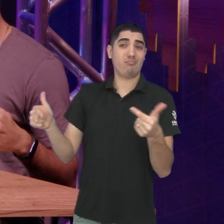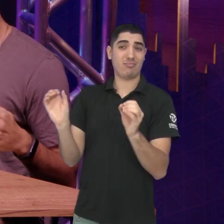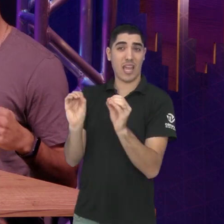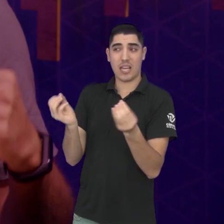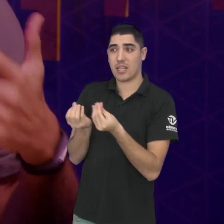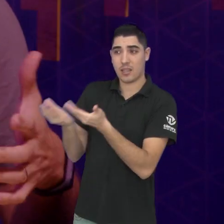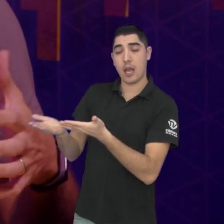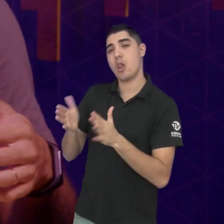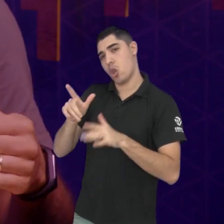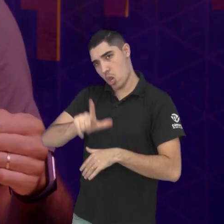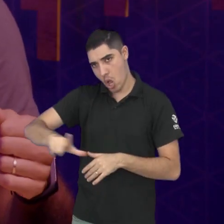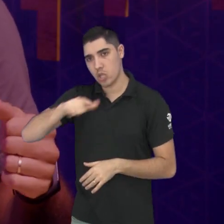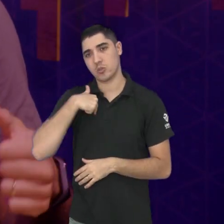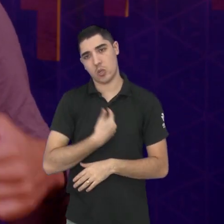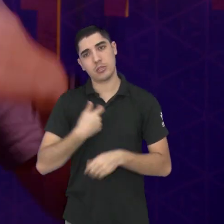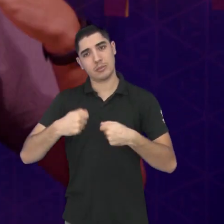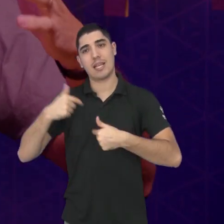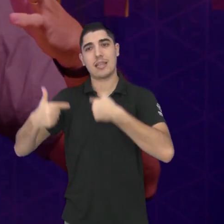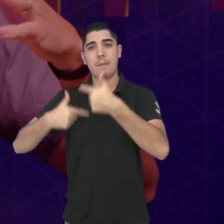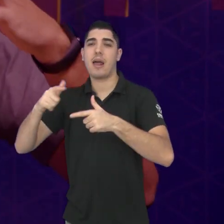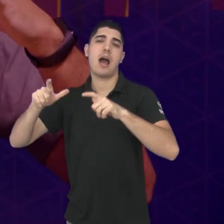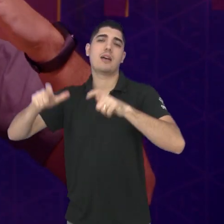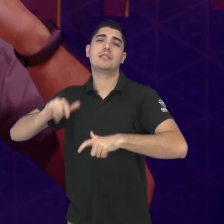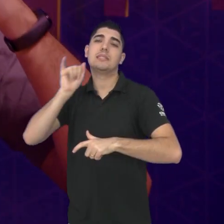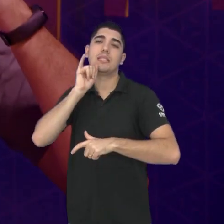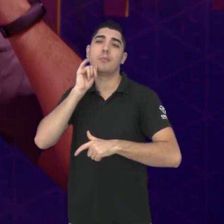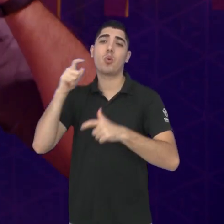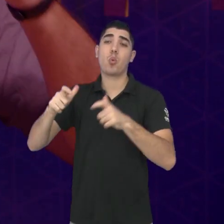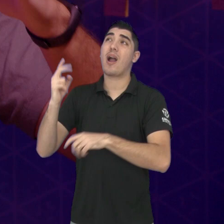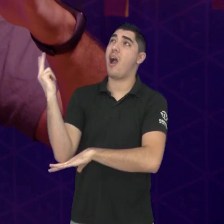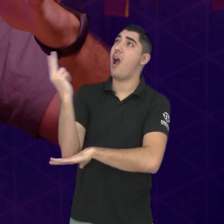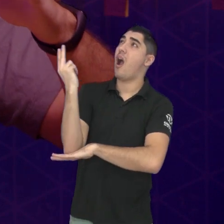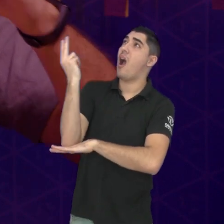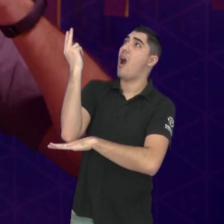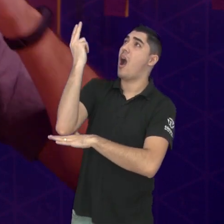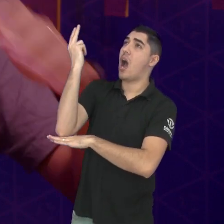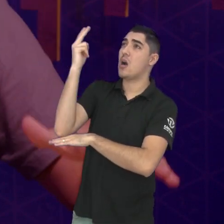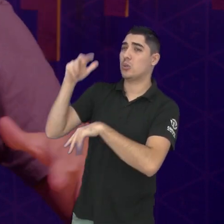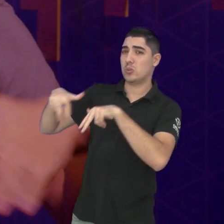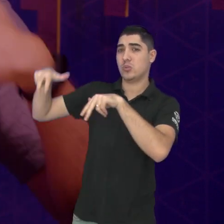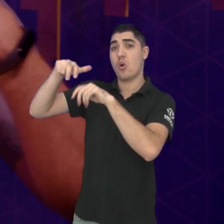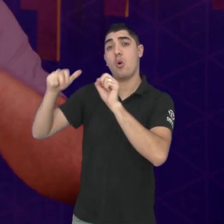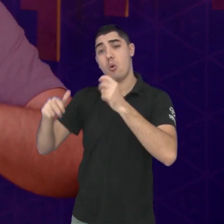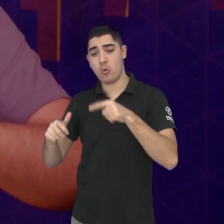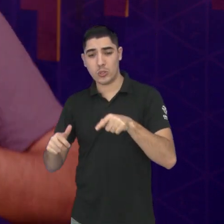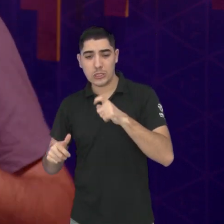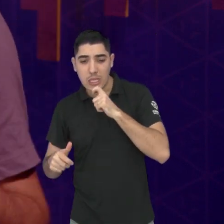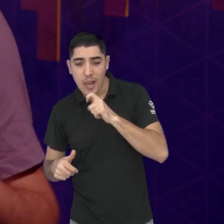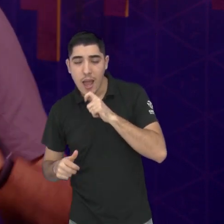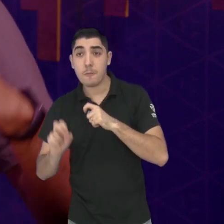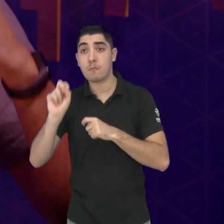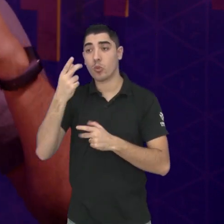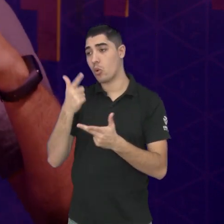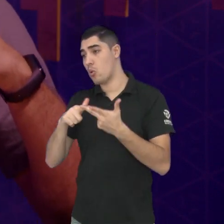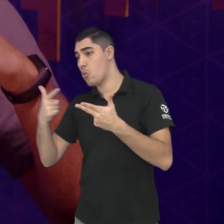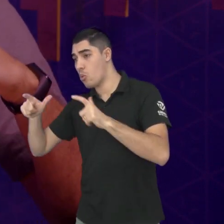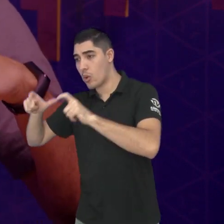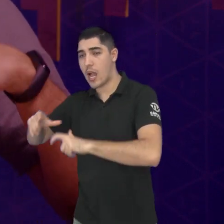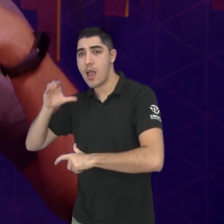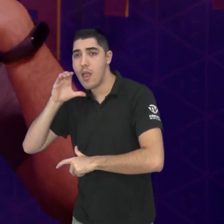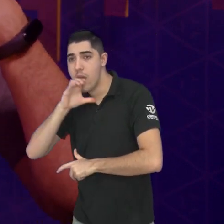a gente tem que trabalhar muitas vezes em altura, né? Pessoas que trabalham em altura, em lugares frios, em lugares quentes,